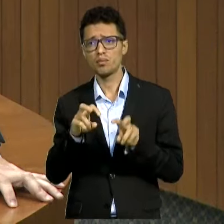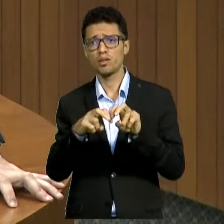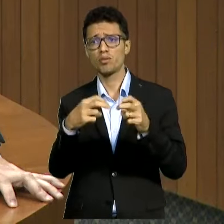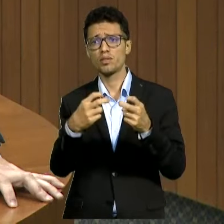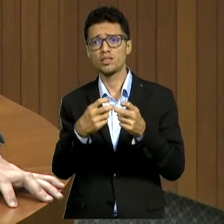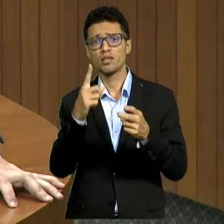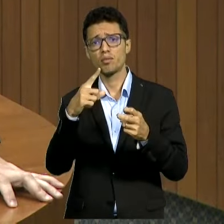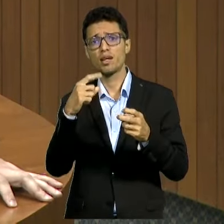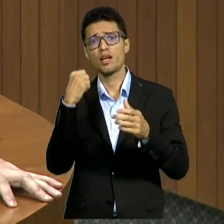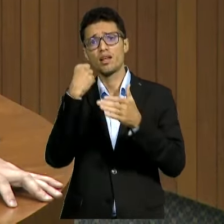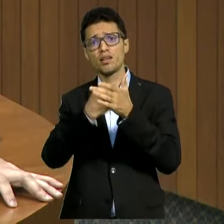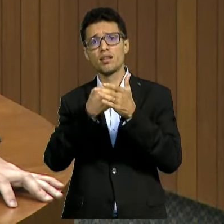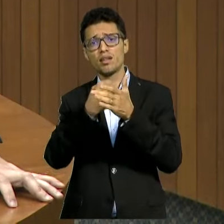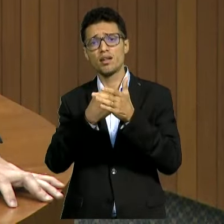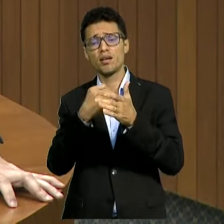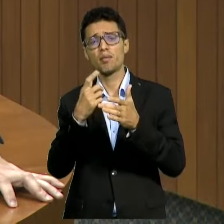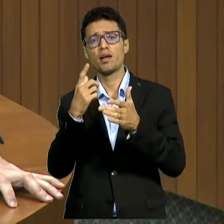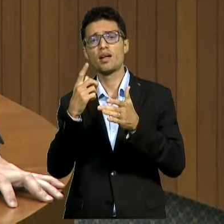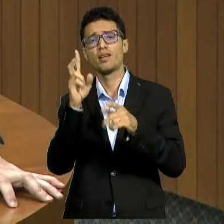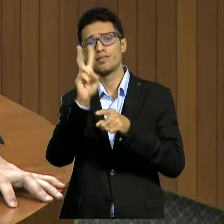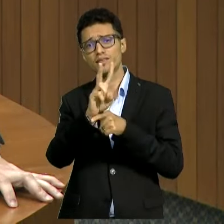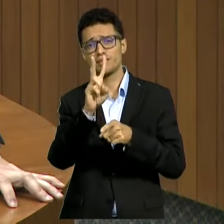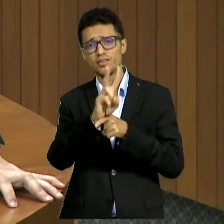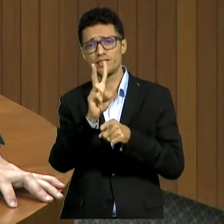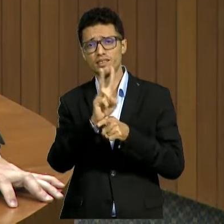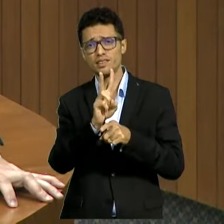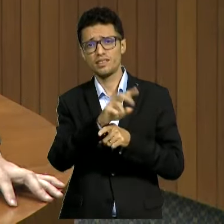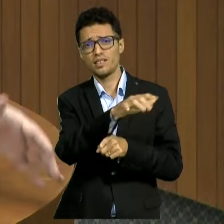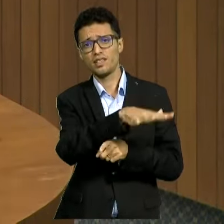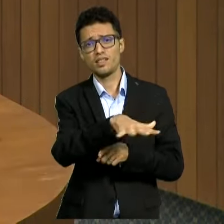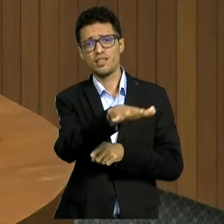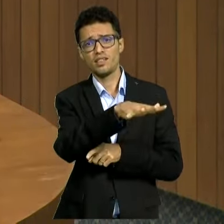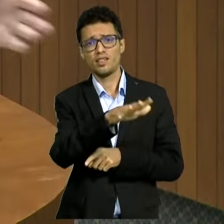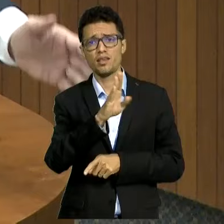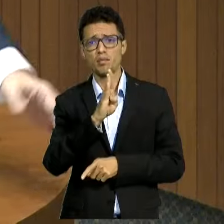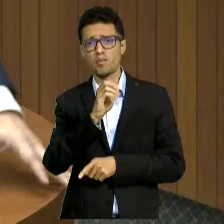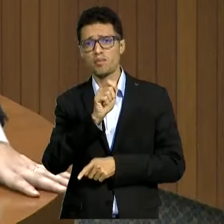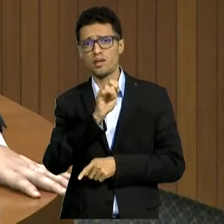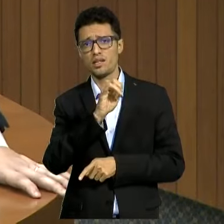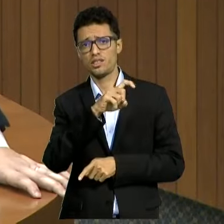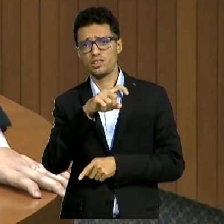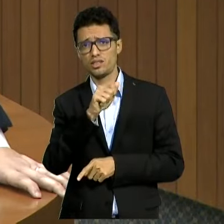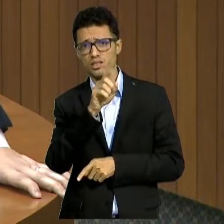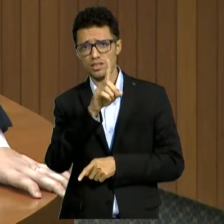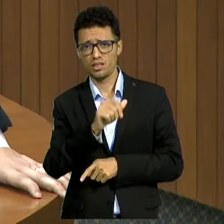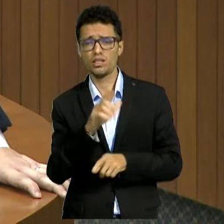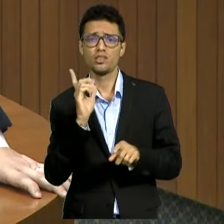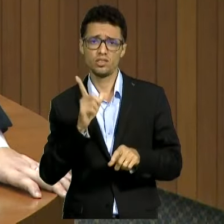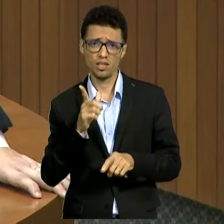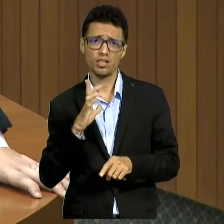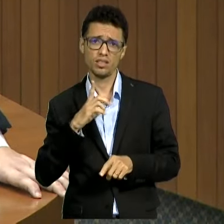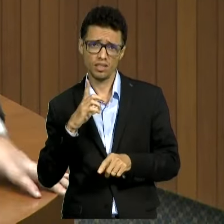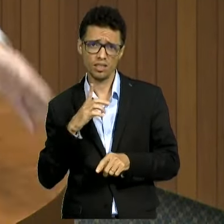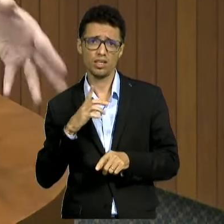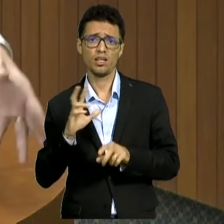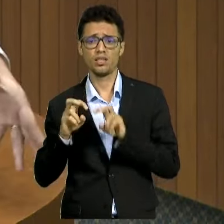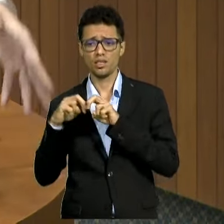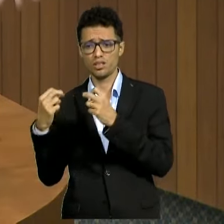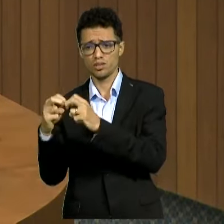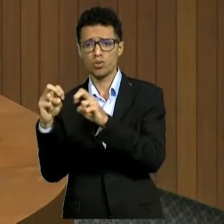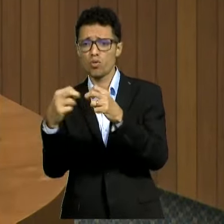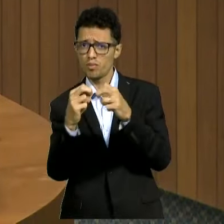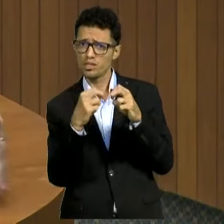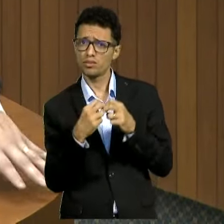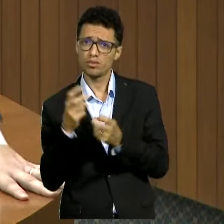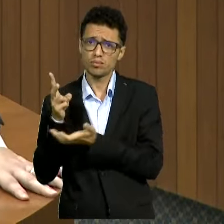Baixada. É óbvio que o tema que vai ser debatido nessa frente já é debatido e tratado nas comissões permanentes da casa. Mas é necessário